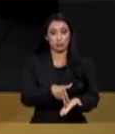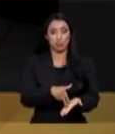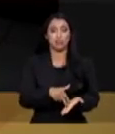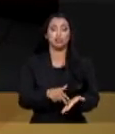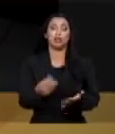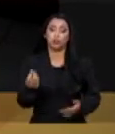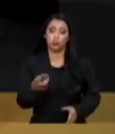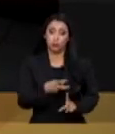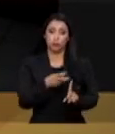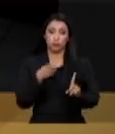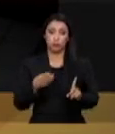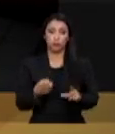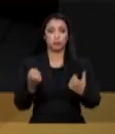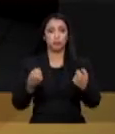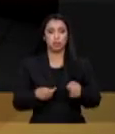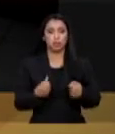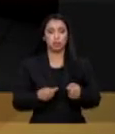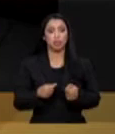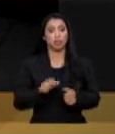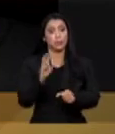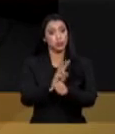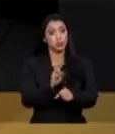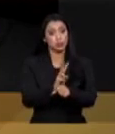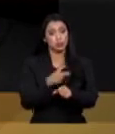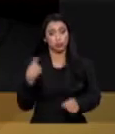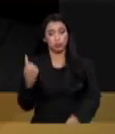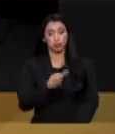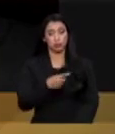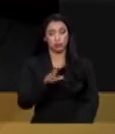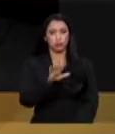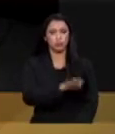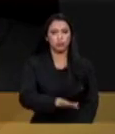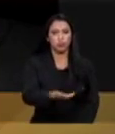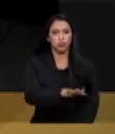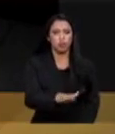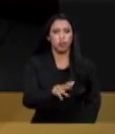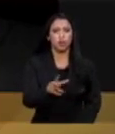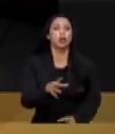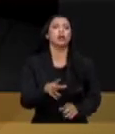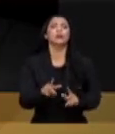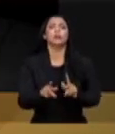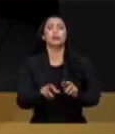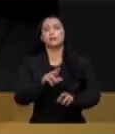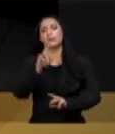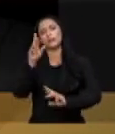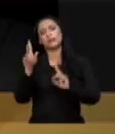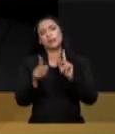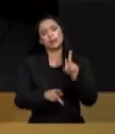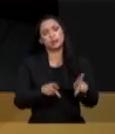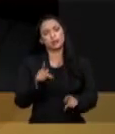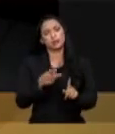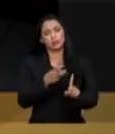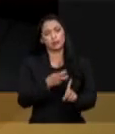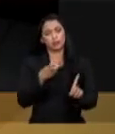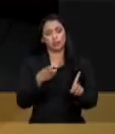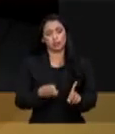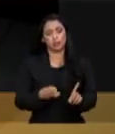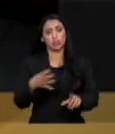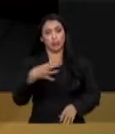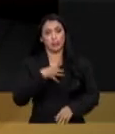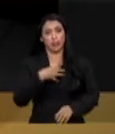vida sem a proteção dos nossos territórios. Em que pese muitos povos indígenas da Bahia e do Nordeste como um